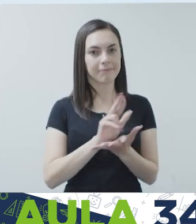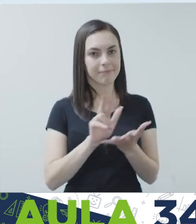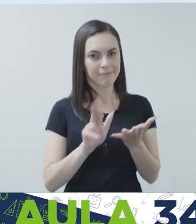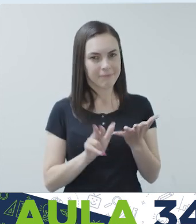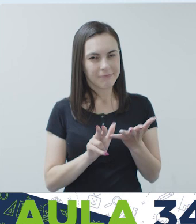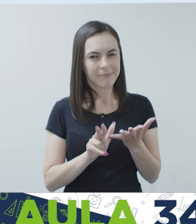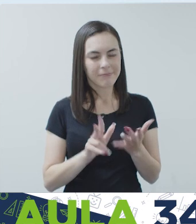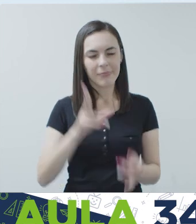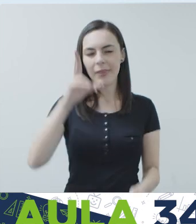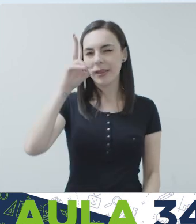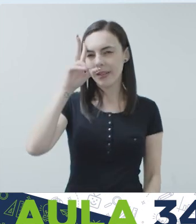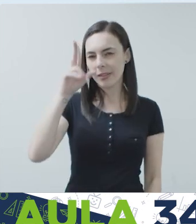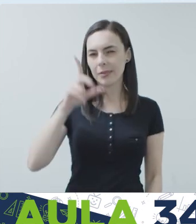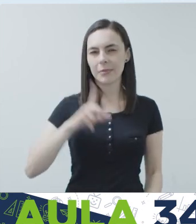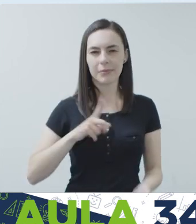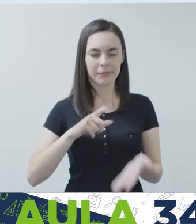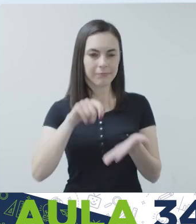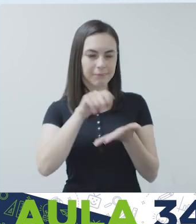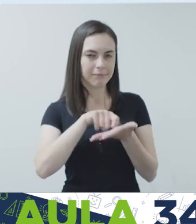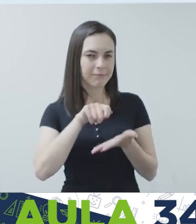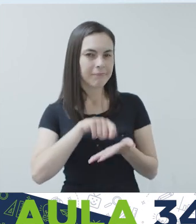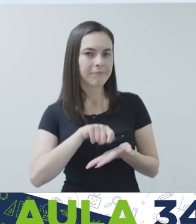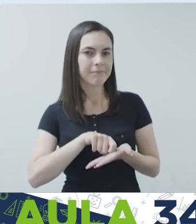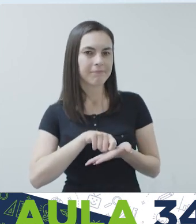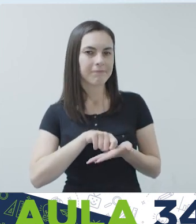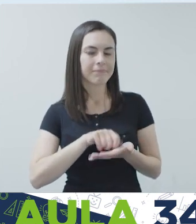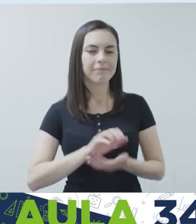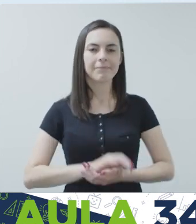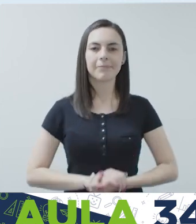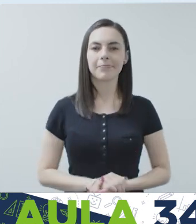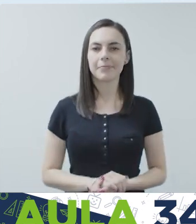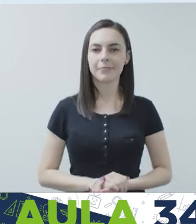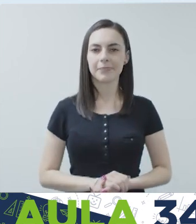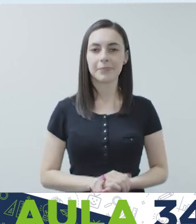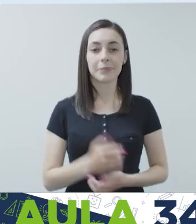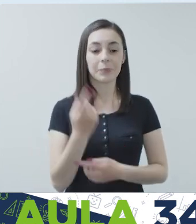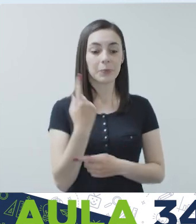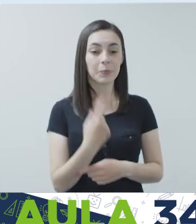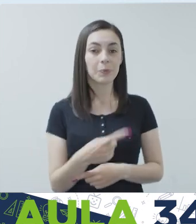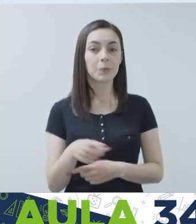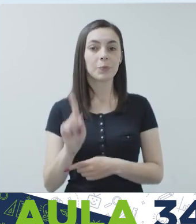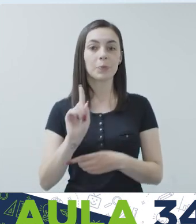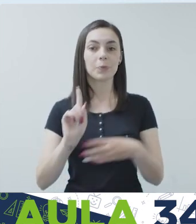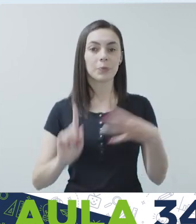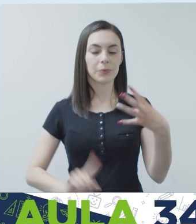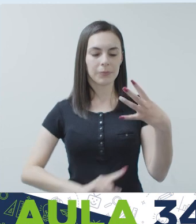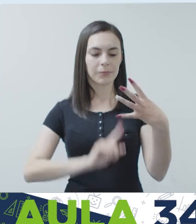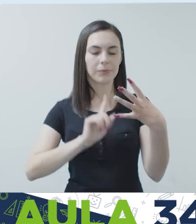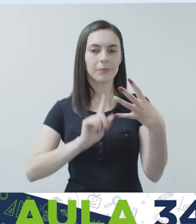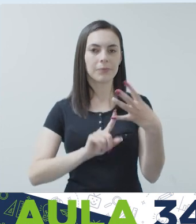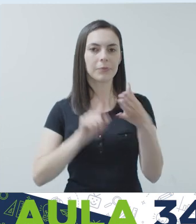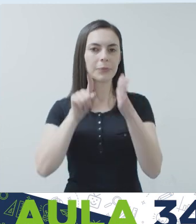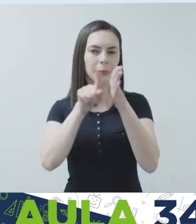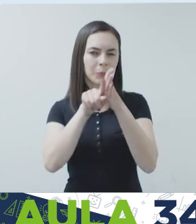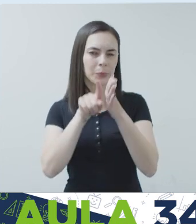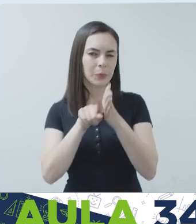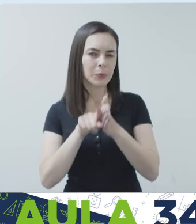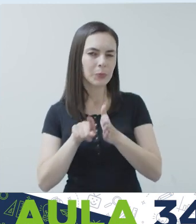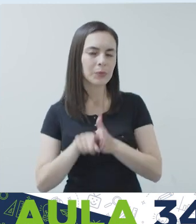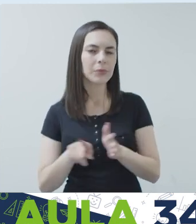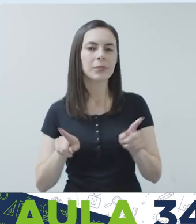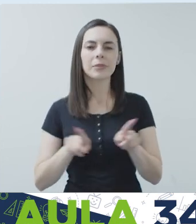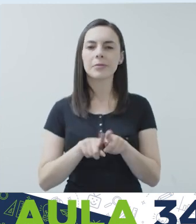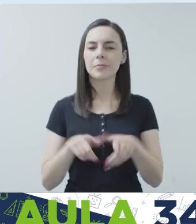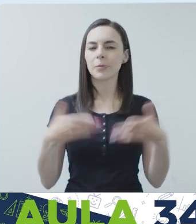atividades. Lembram que fizemos um registro no caderno? E finalizamos com o quiz e esse